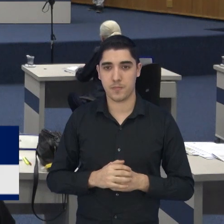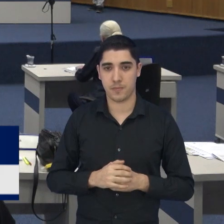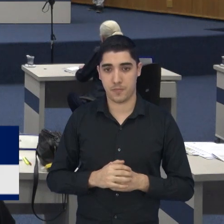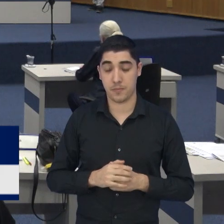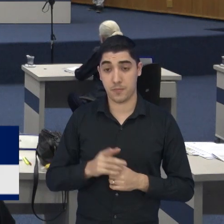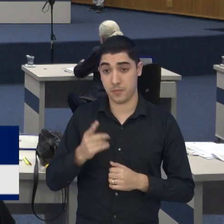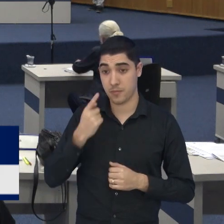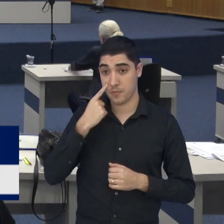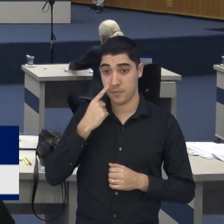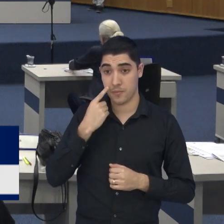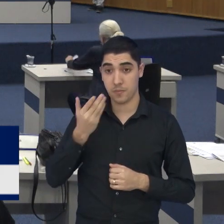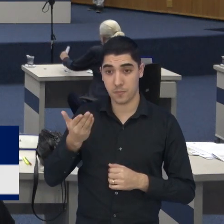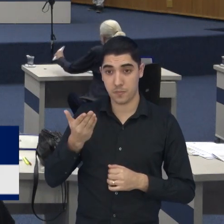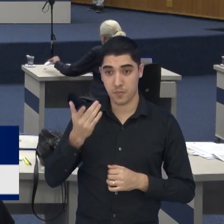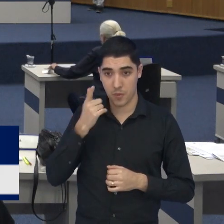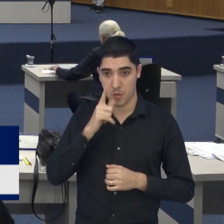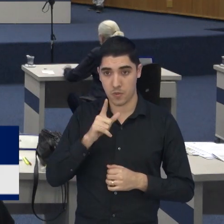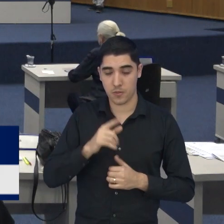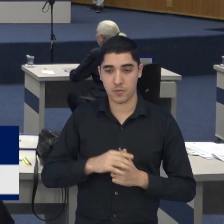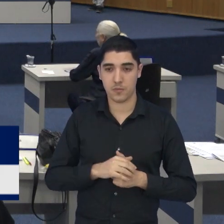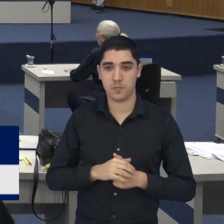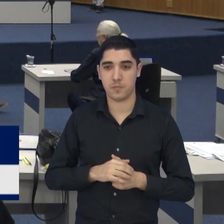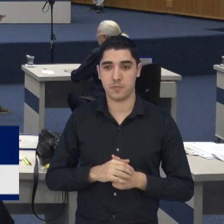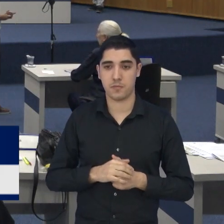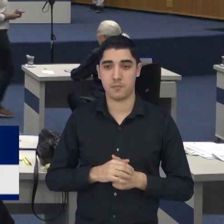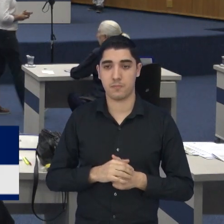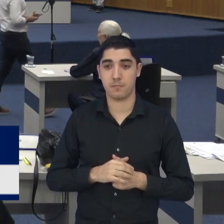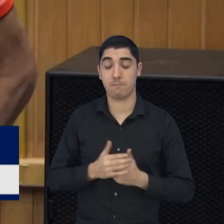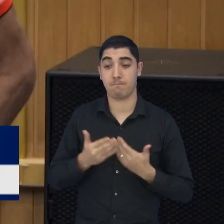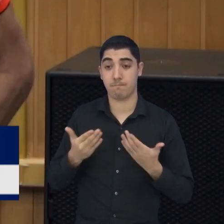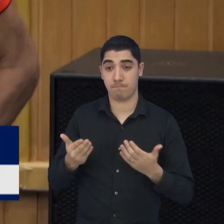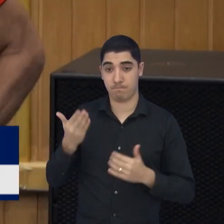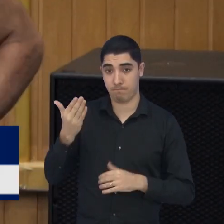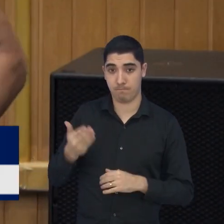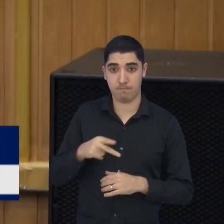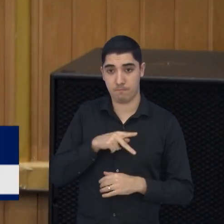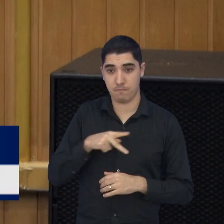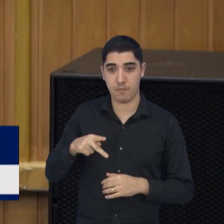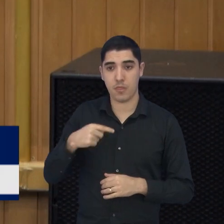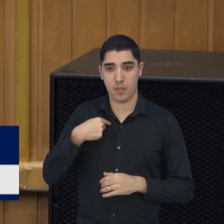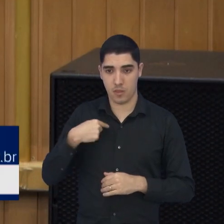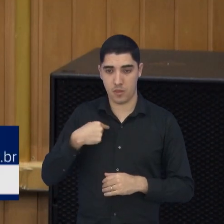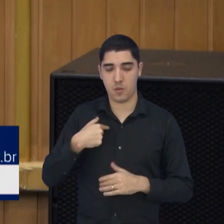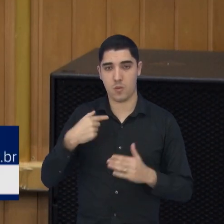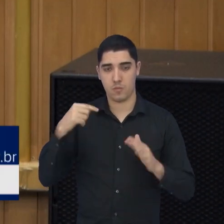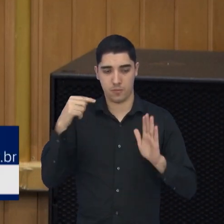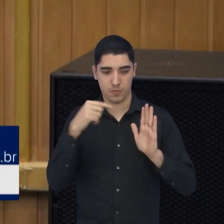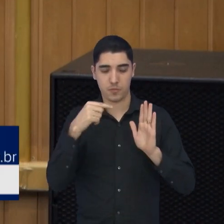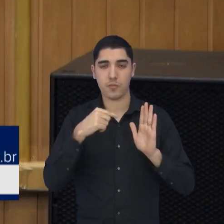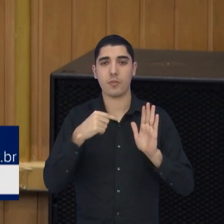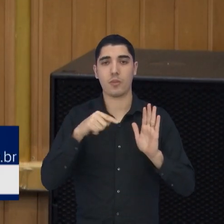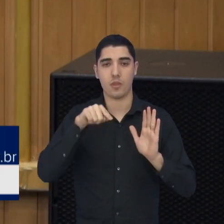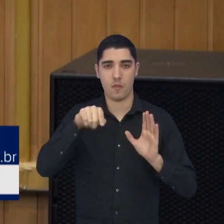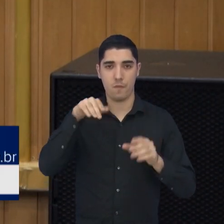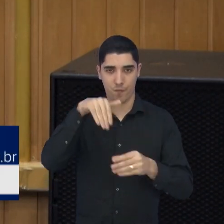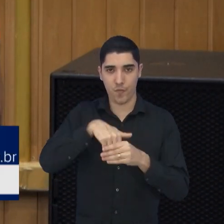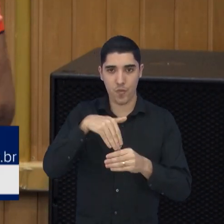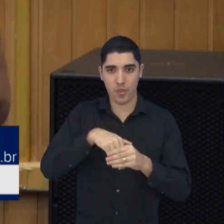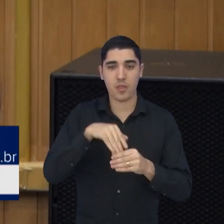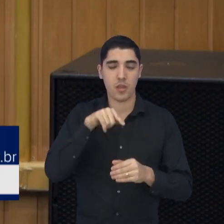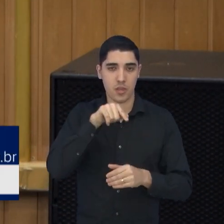aí, Lino. Oi. Então, senhor presidente, o meu encaminhamento, a votação desse projeto, vai ser,